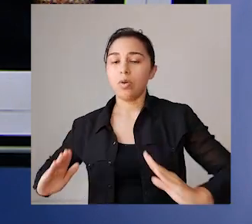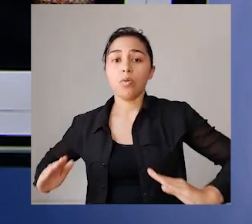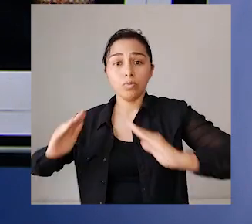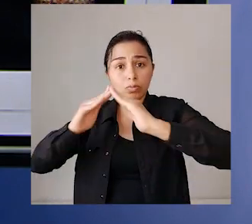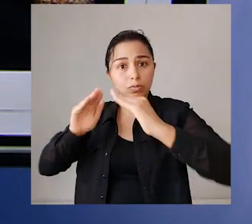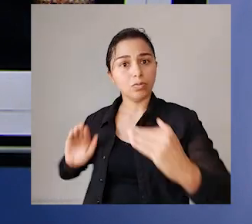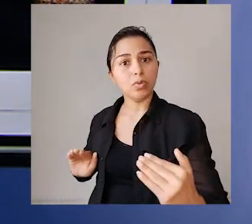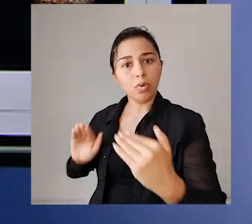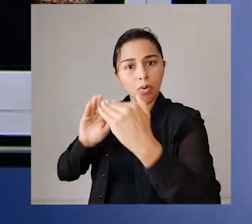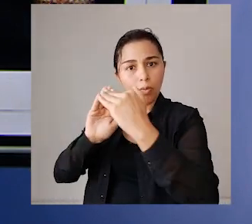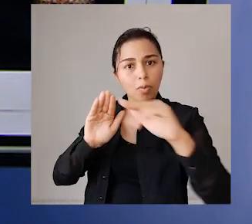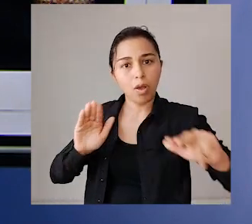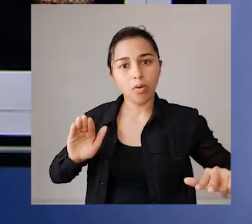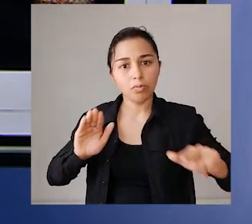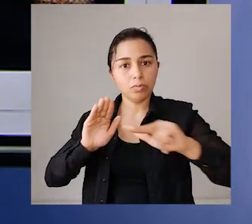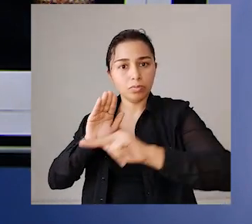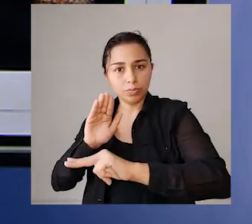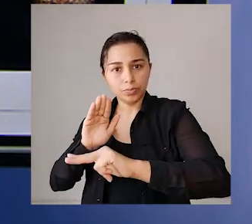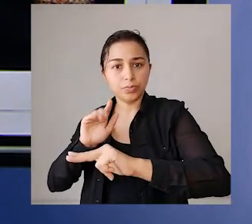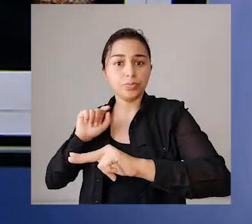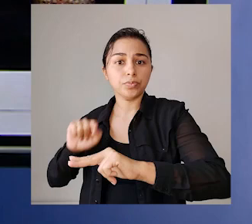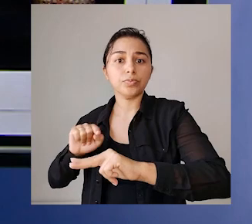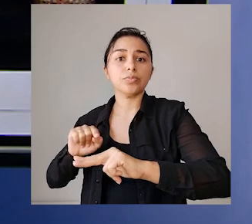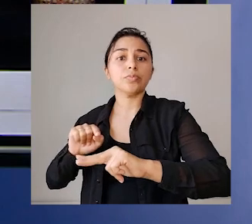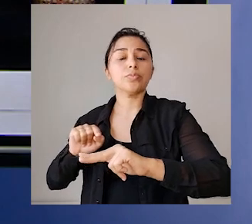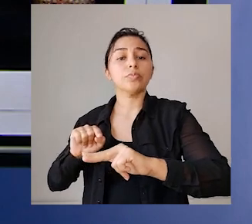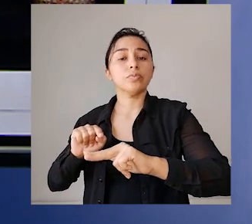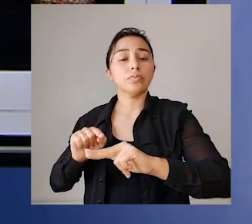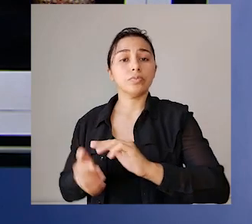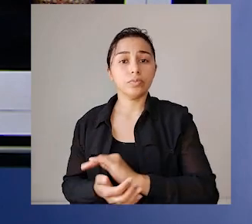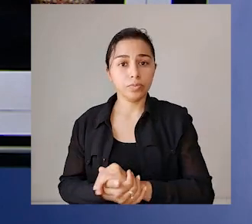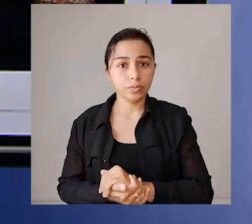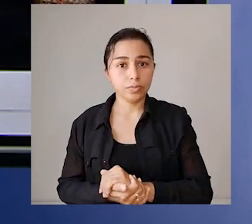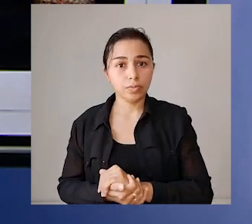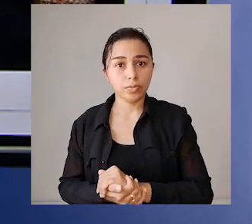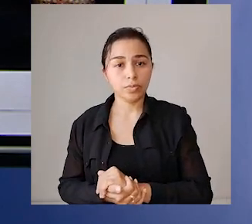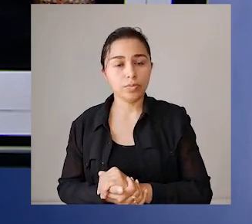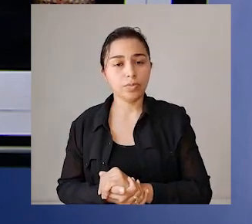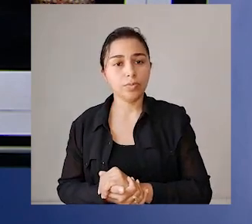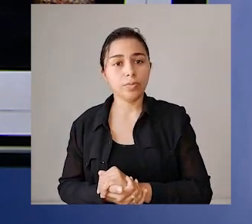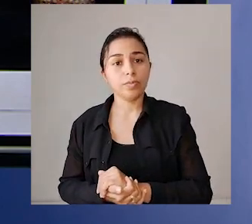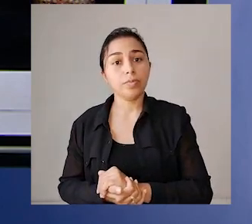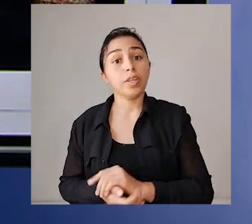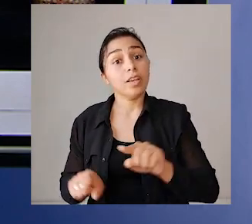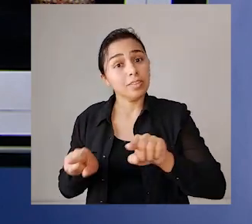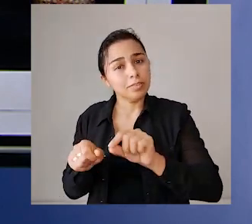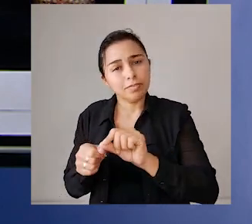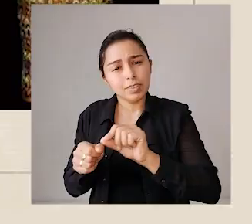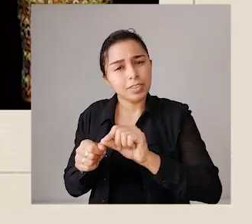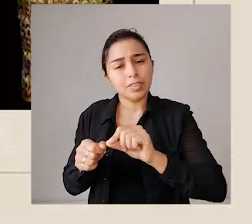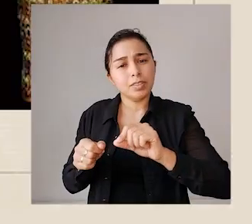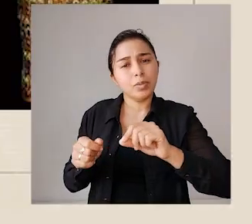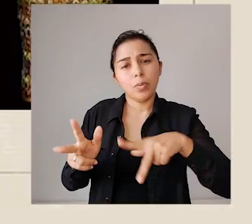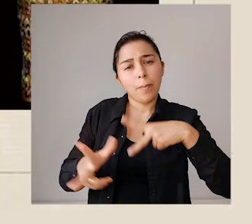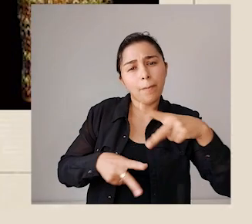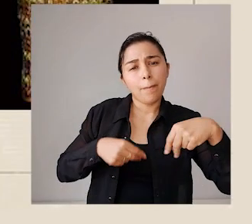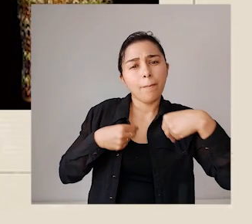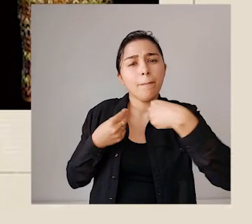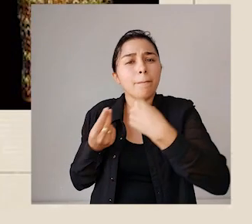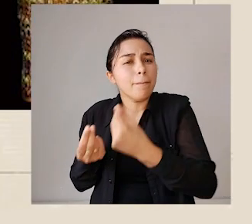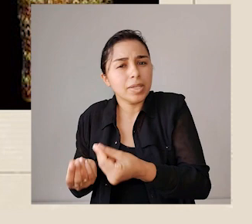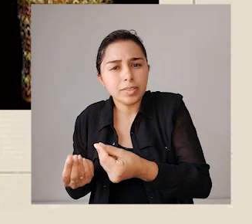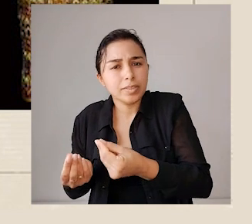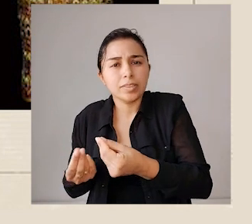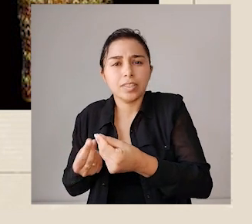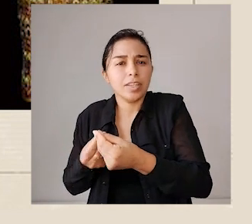das pirâmides, né? E quando esse corpo era sepultado, eles faziam várias ofertas, eles